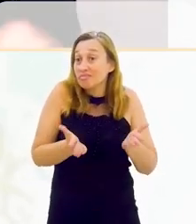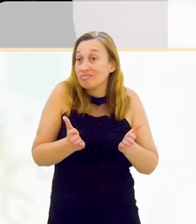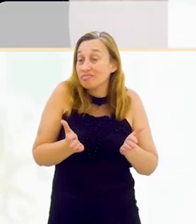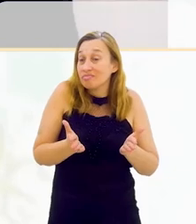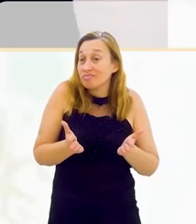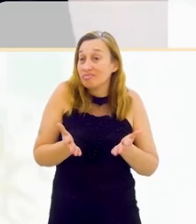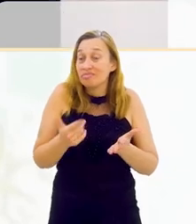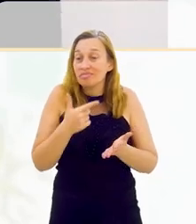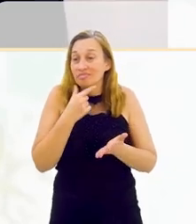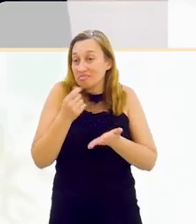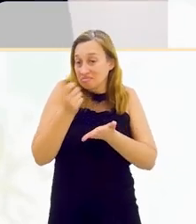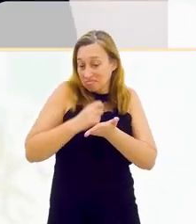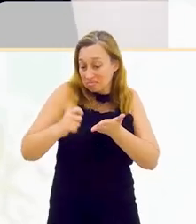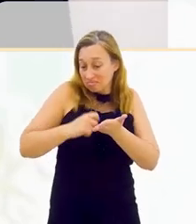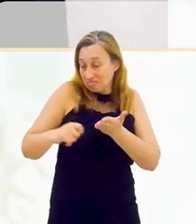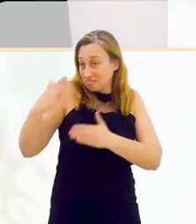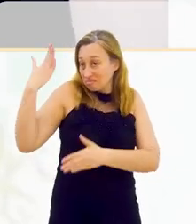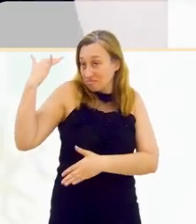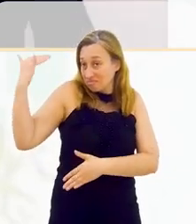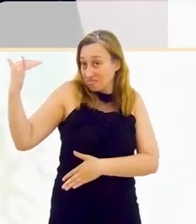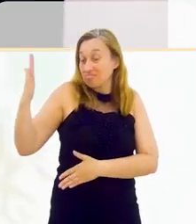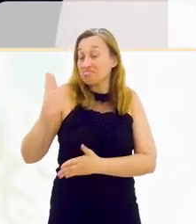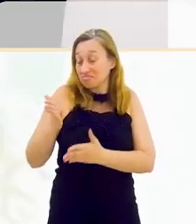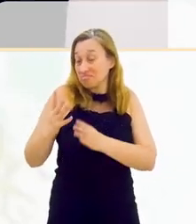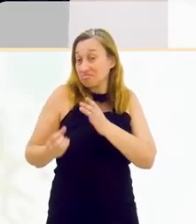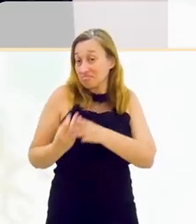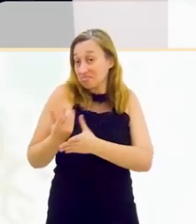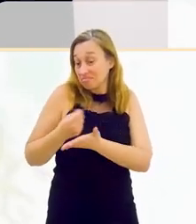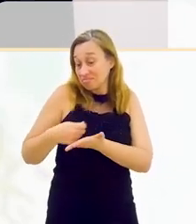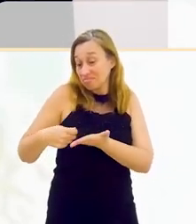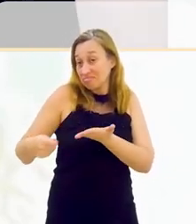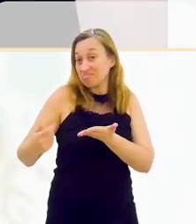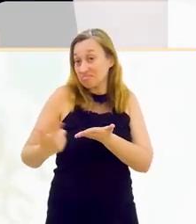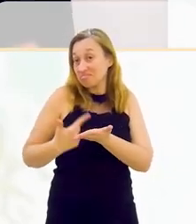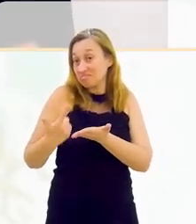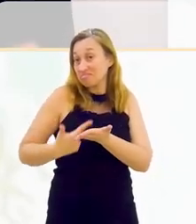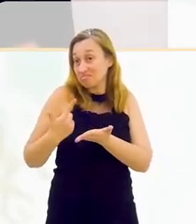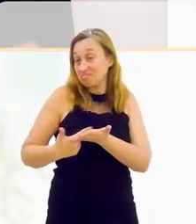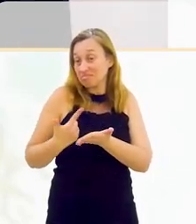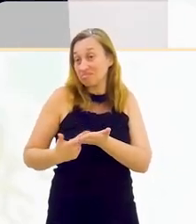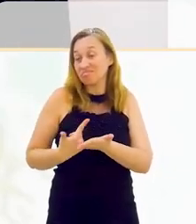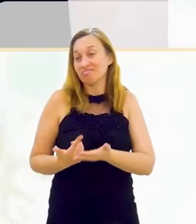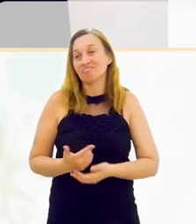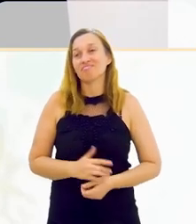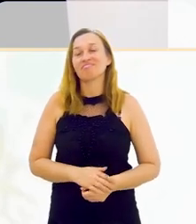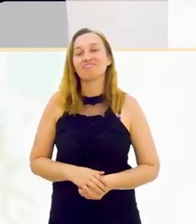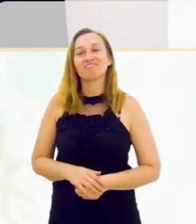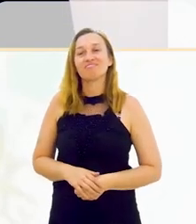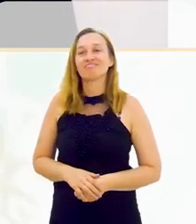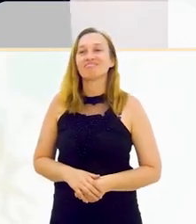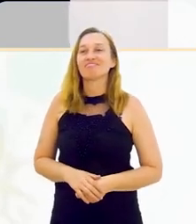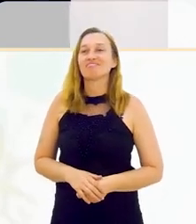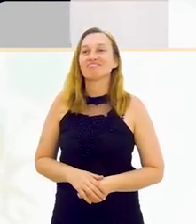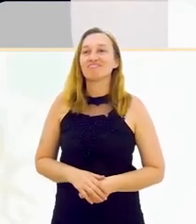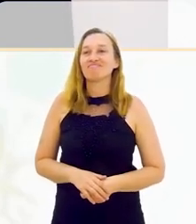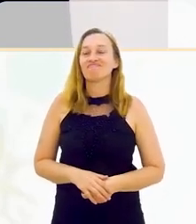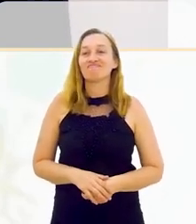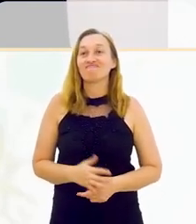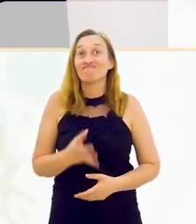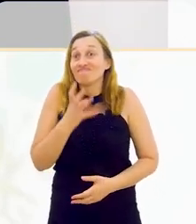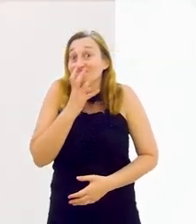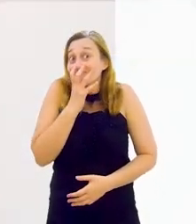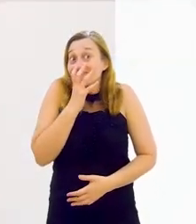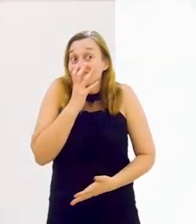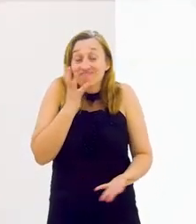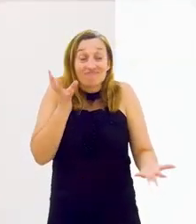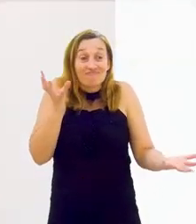formação. E hoje em dia ela é uma escritora talentosíssima, já publicou vários livros, e Ai, toda vez que que ela lança um coisa